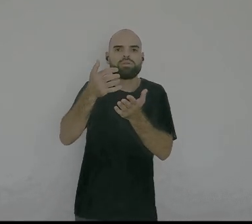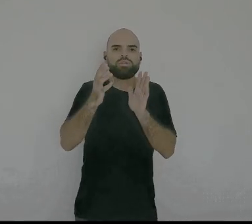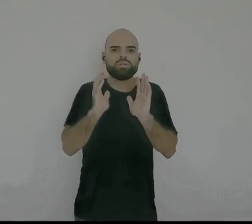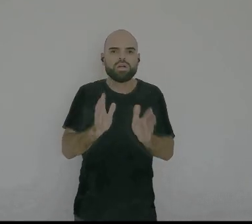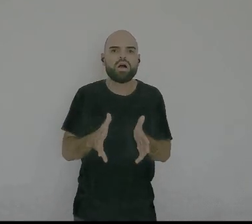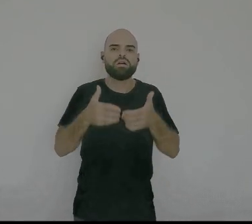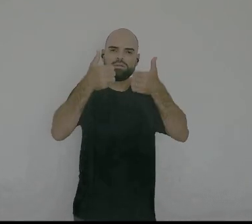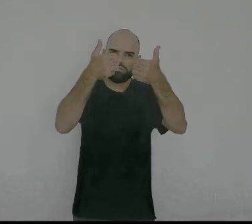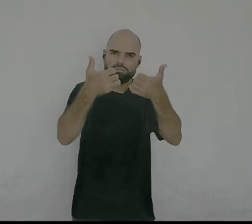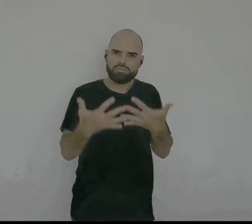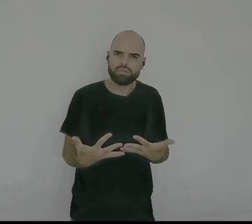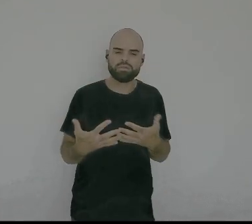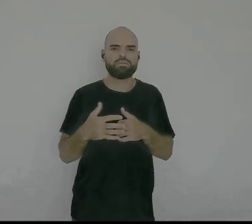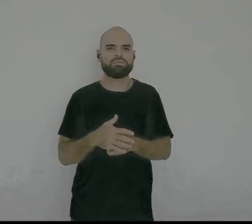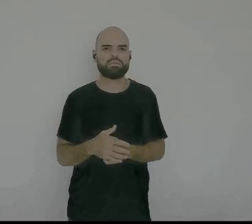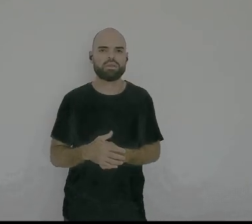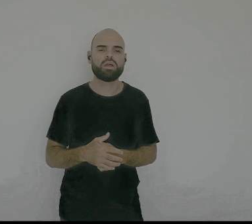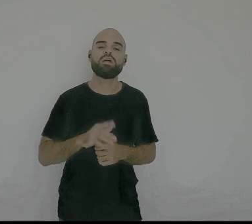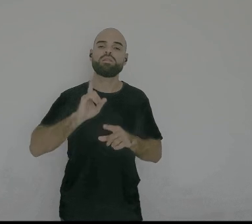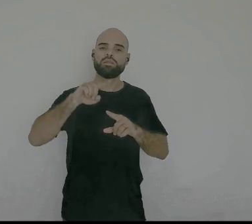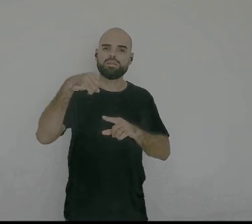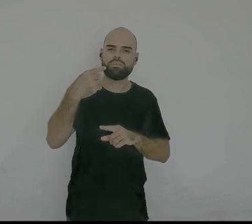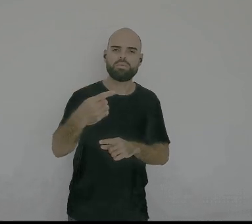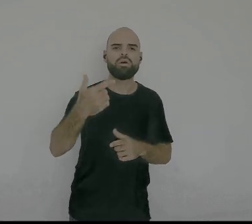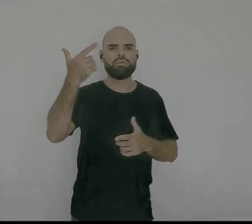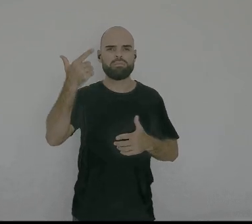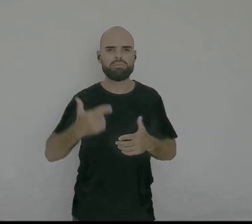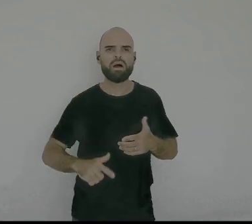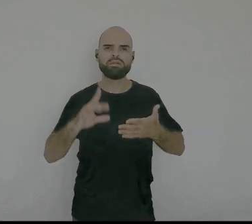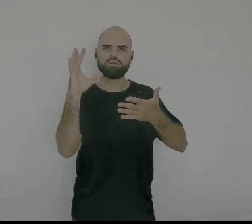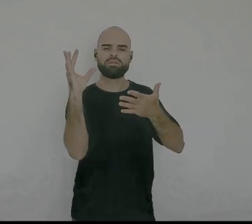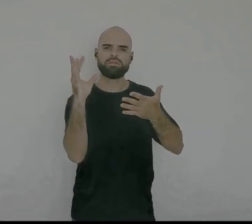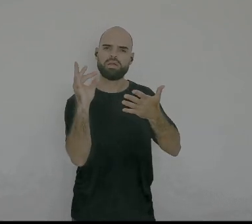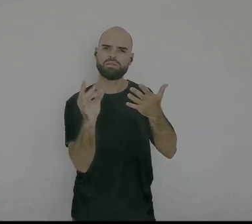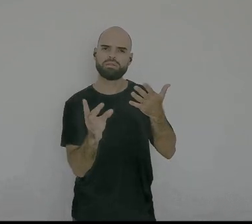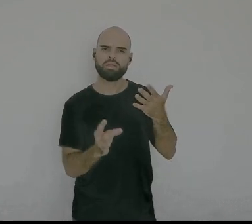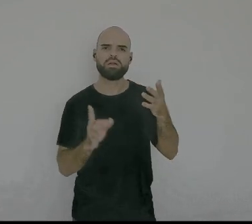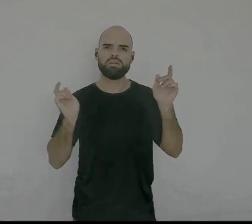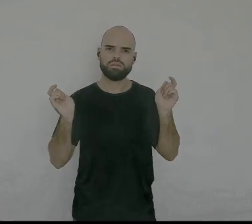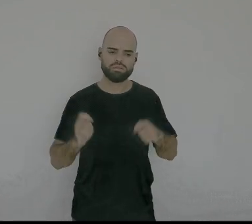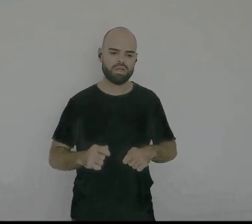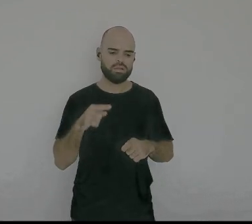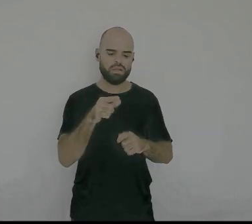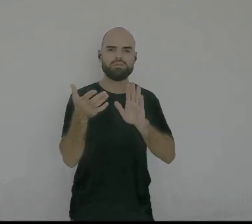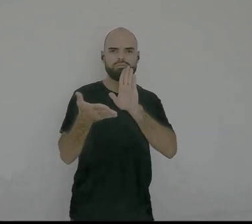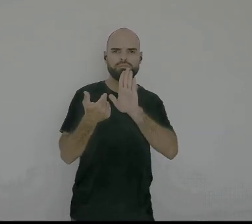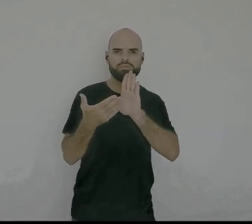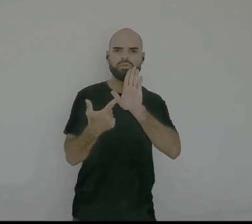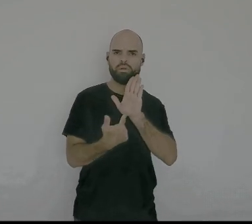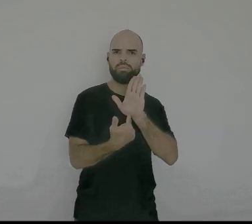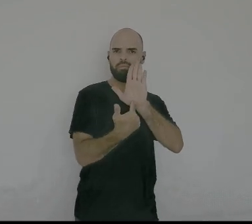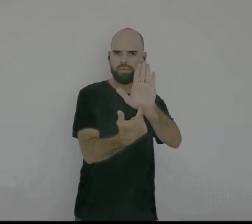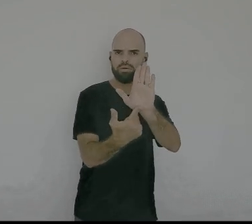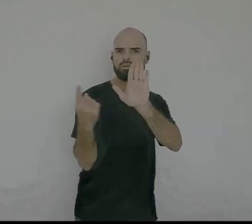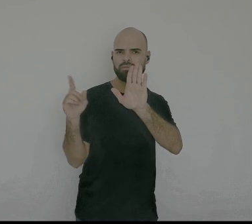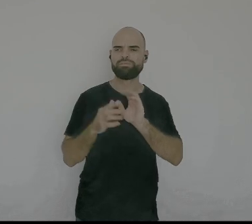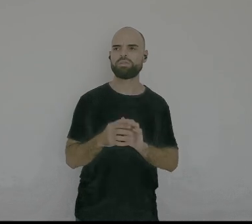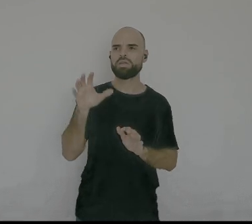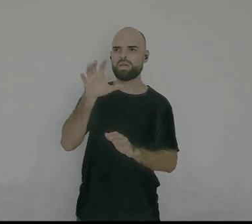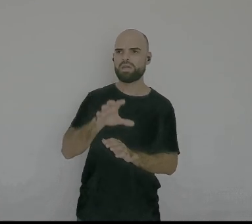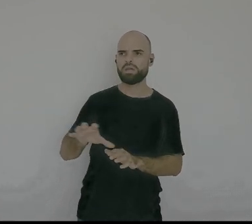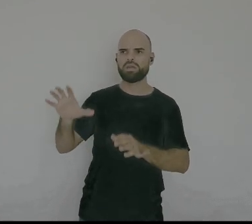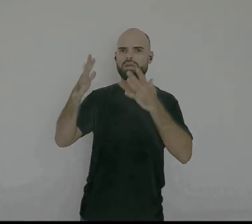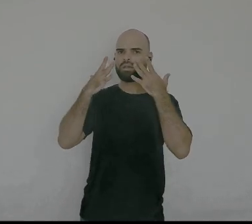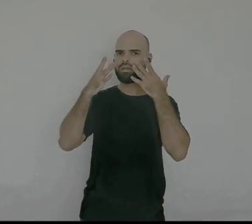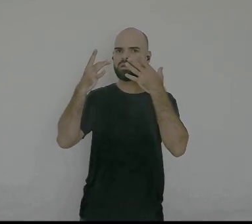Então, era um pouco isso que eu queria introduzir, né? Isso pode ser visto com mais detalhe nesses dois